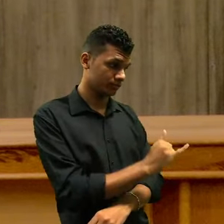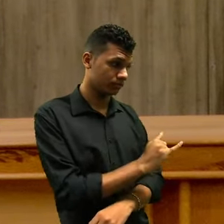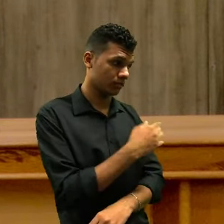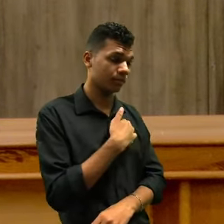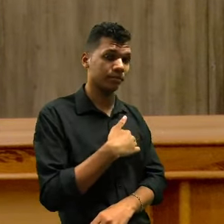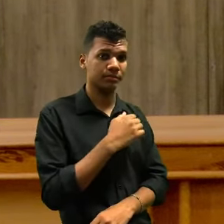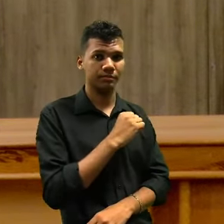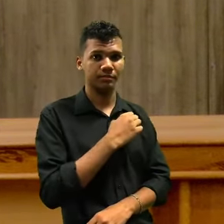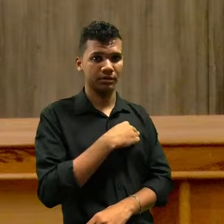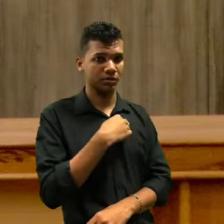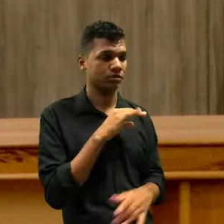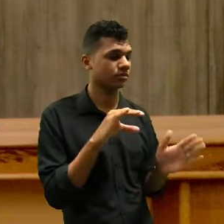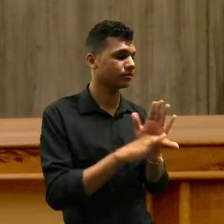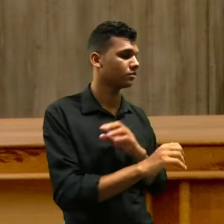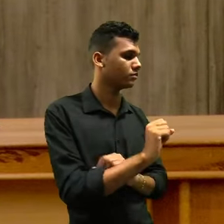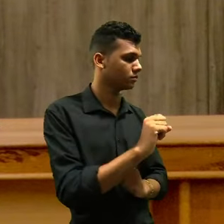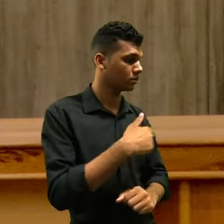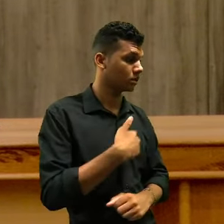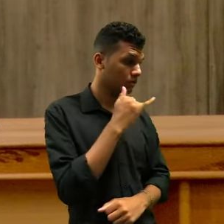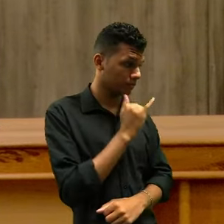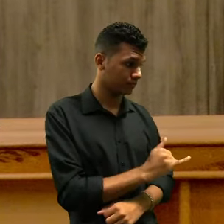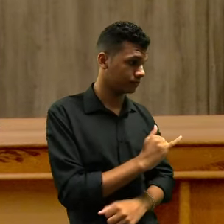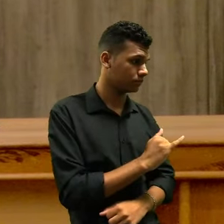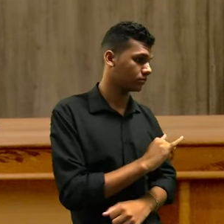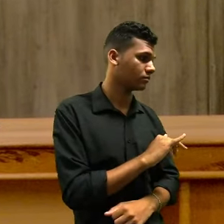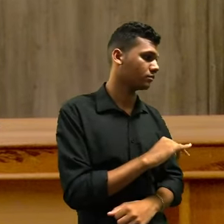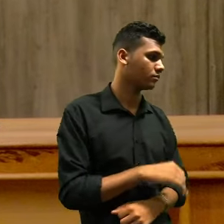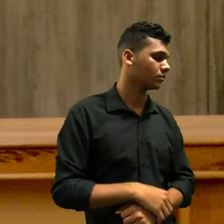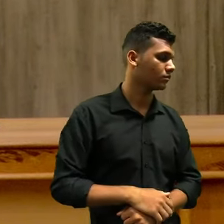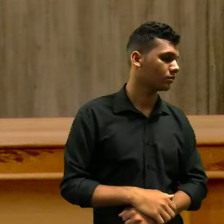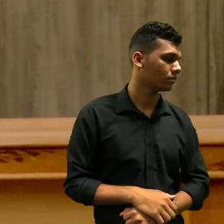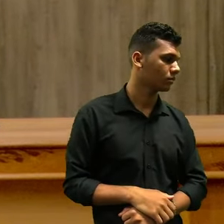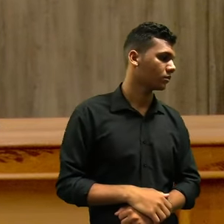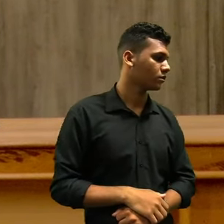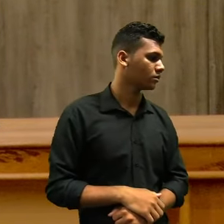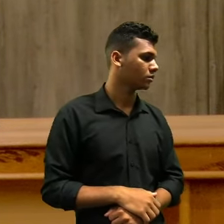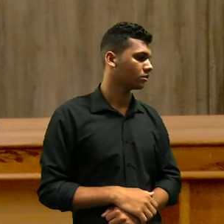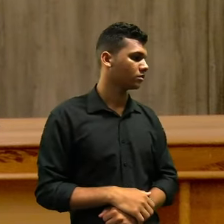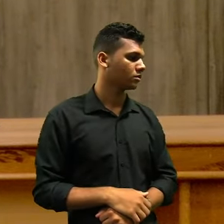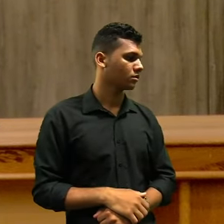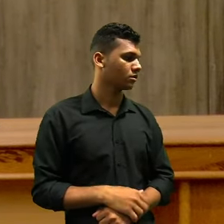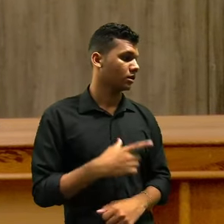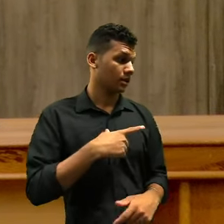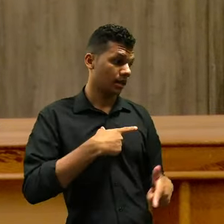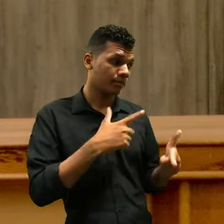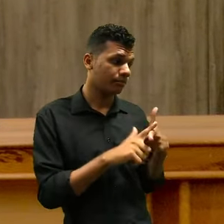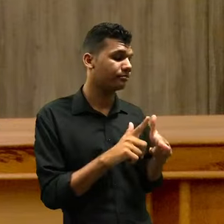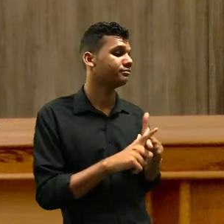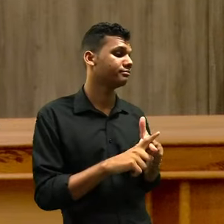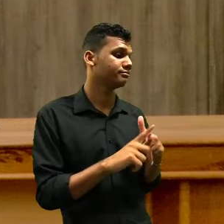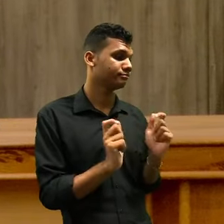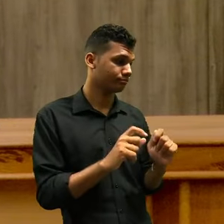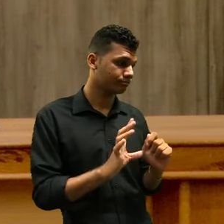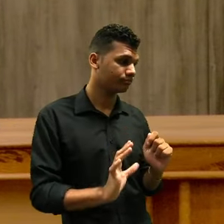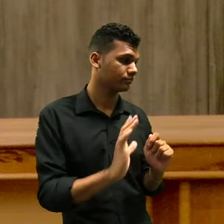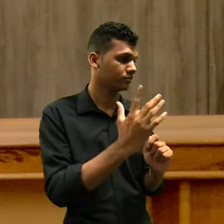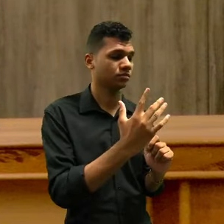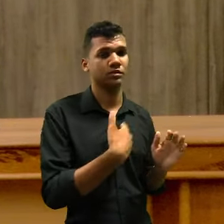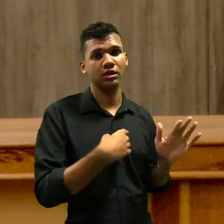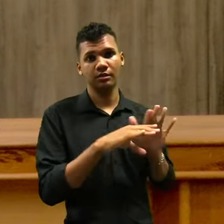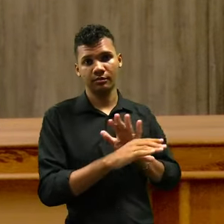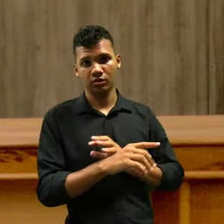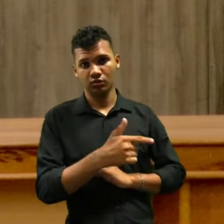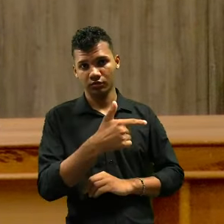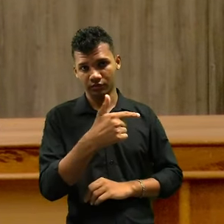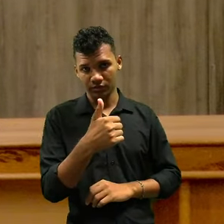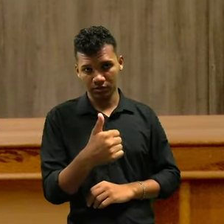8 eu vou logo te dizer as raposas tem os seus covis 20 é o 20 Olha